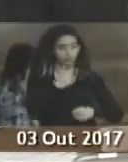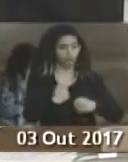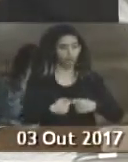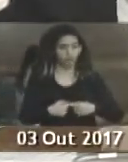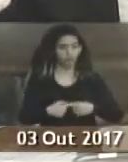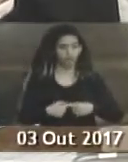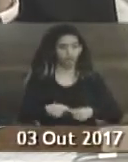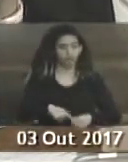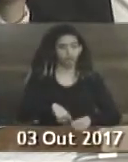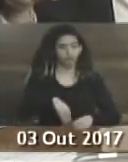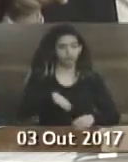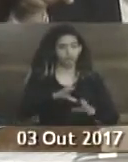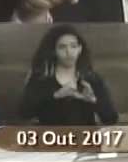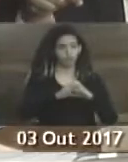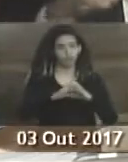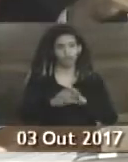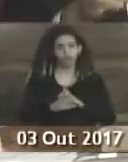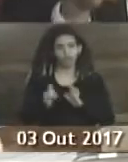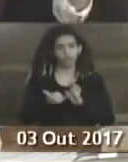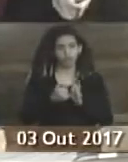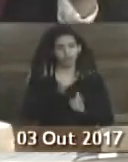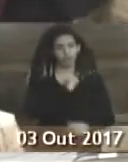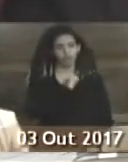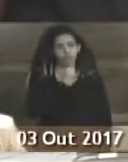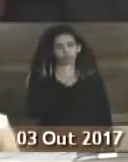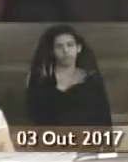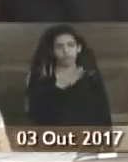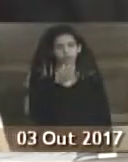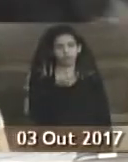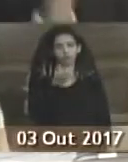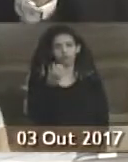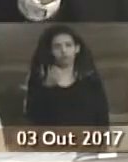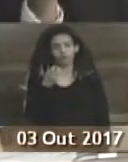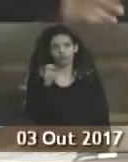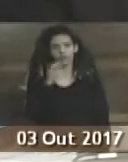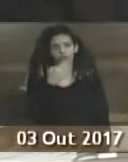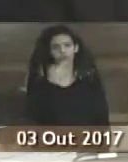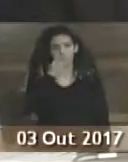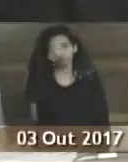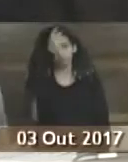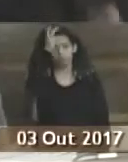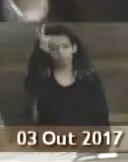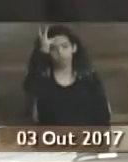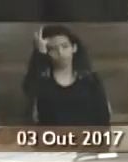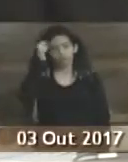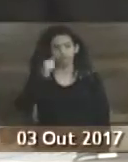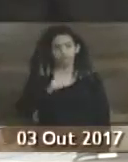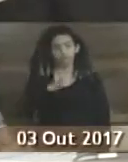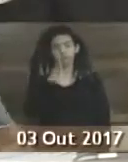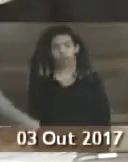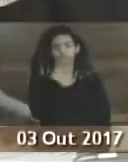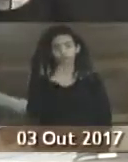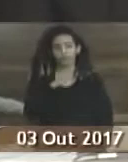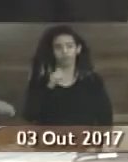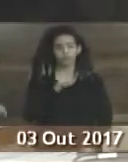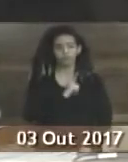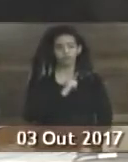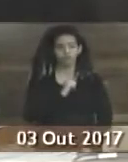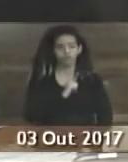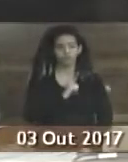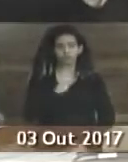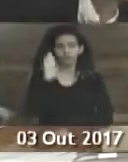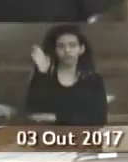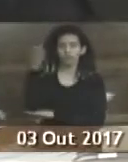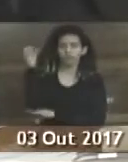do Sionezinho, no bairro Camorim. Indicação número 4.605/17, indicando ao prefeito, em caráter de urgência, a colocação de poste com